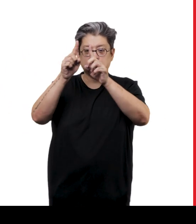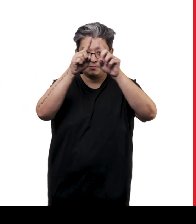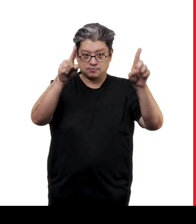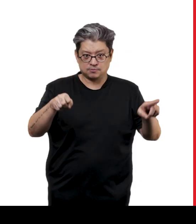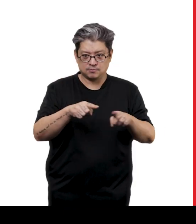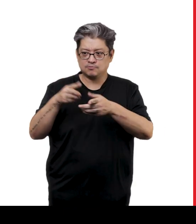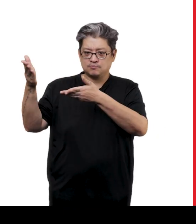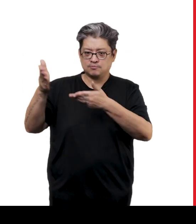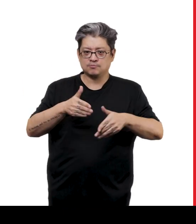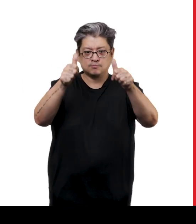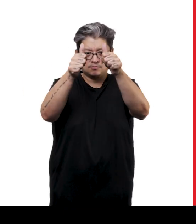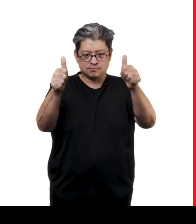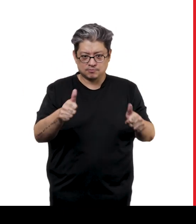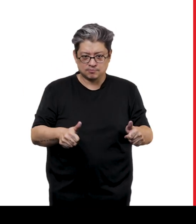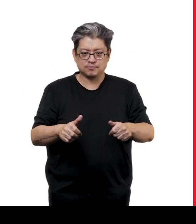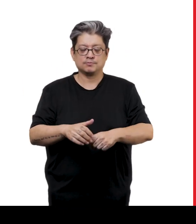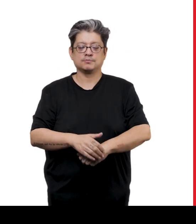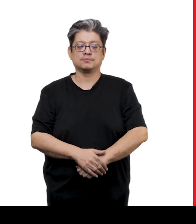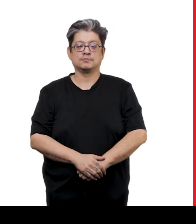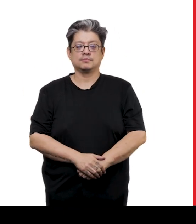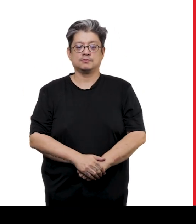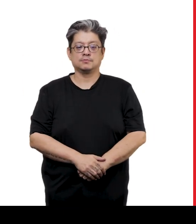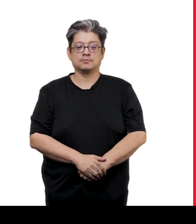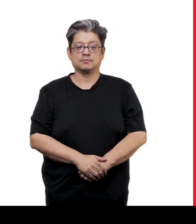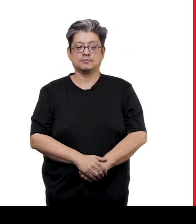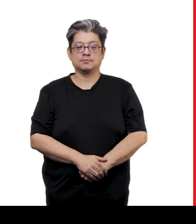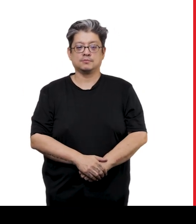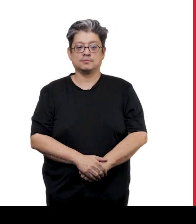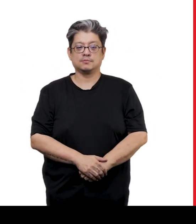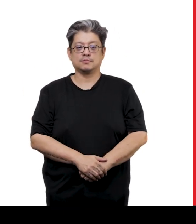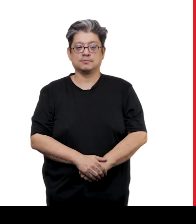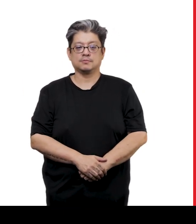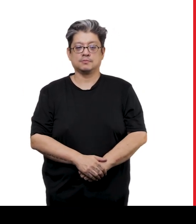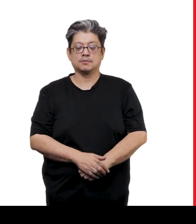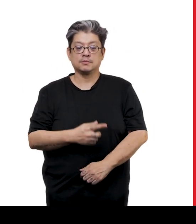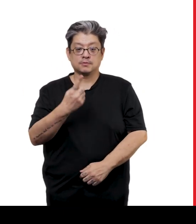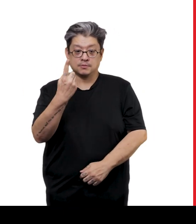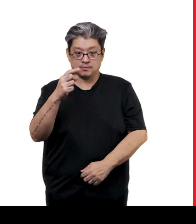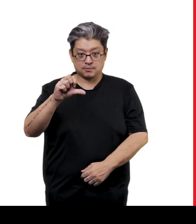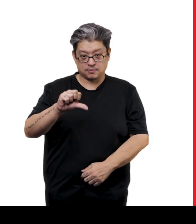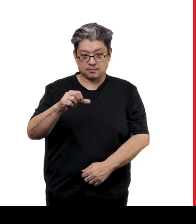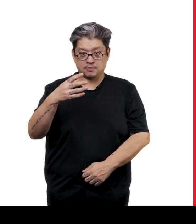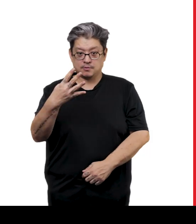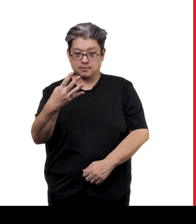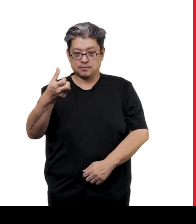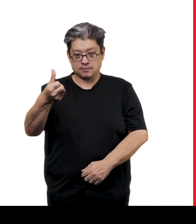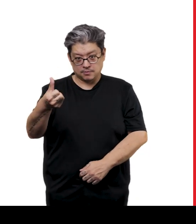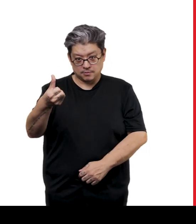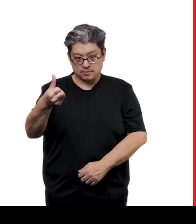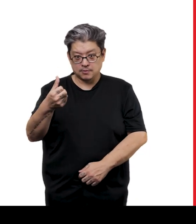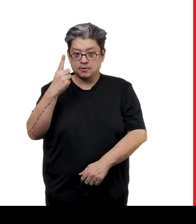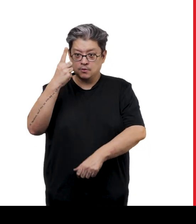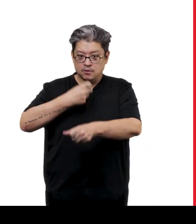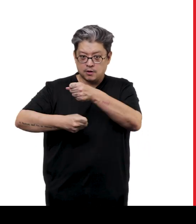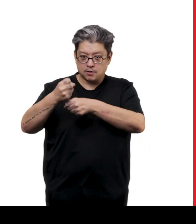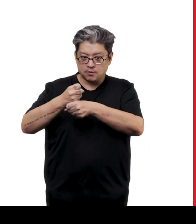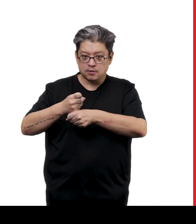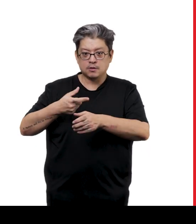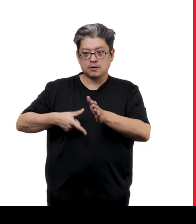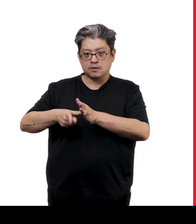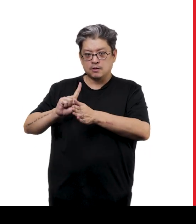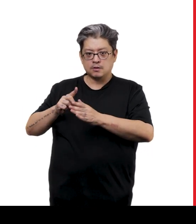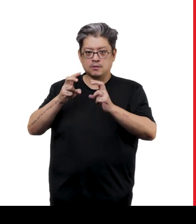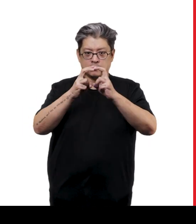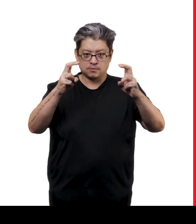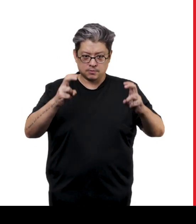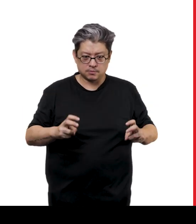Em 1946, um ano antes da fundação do MASP, o casal de italianos Lina Bo e Pietro